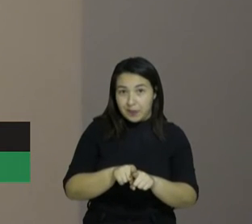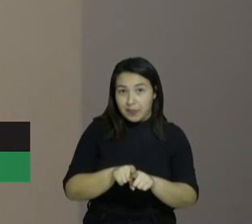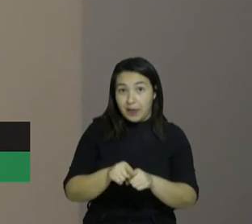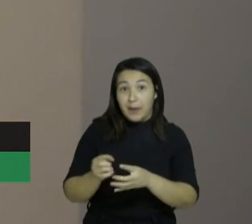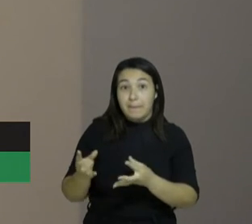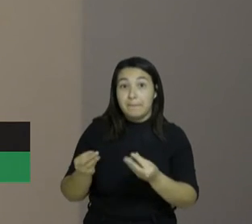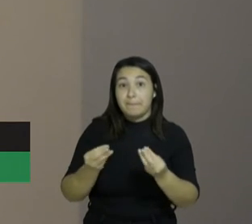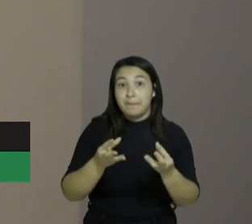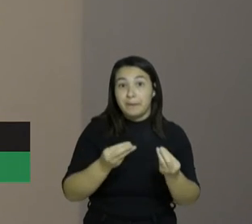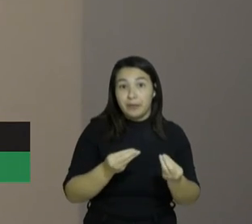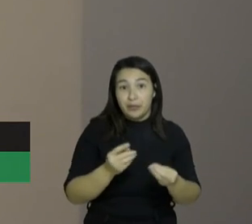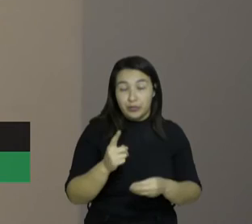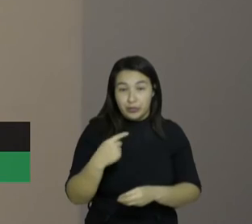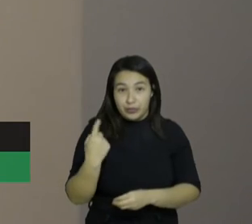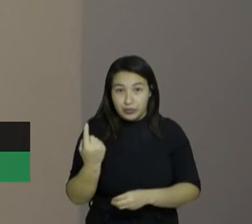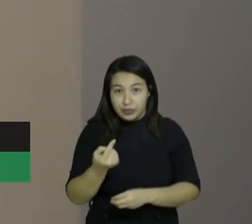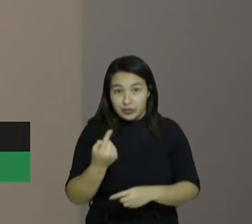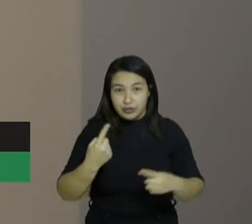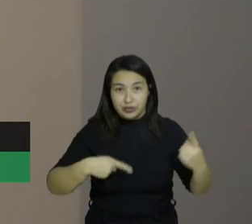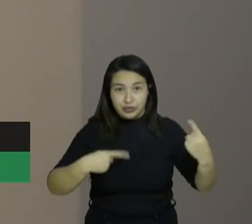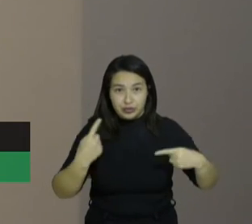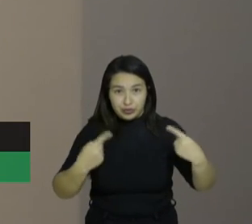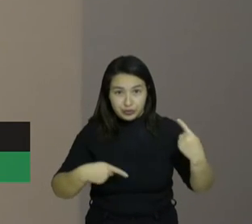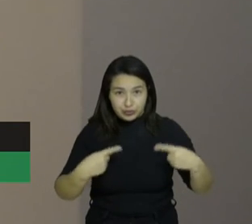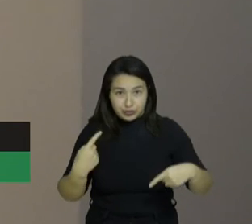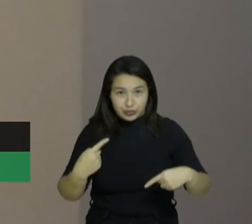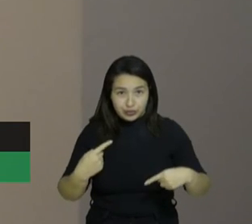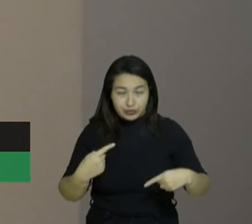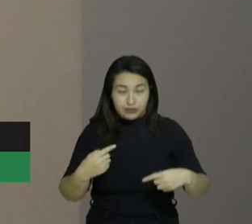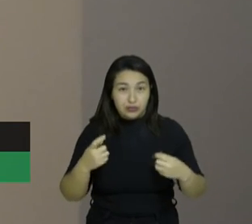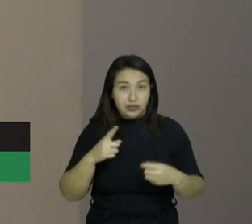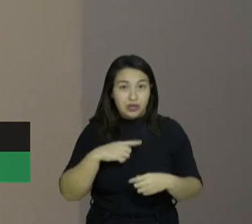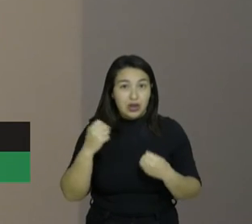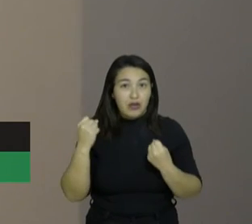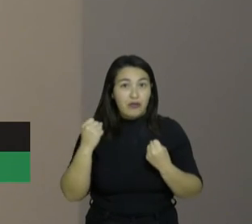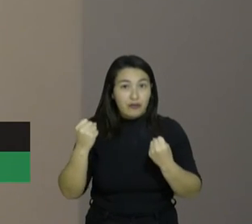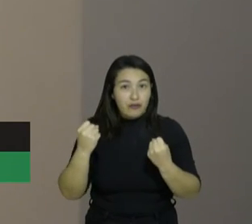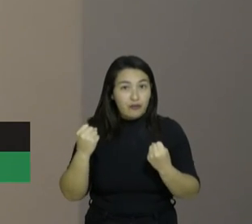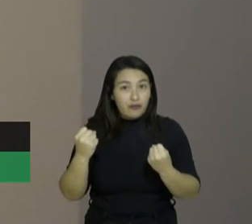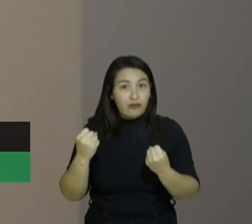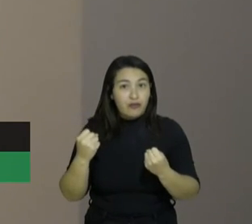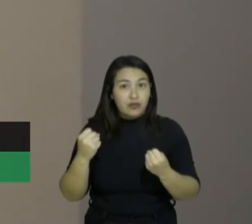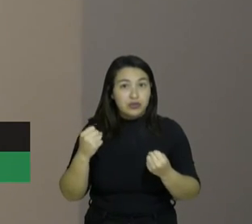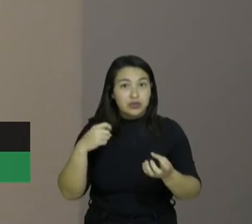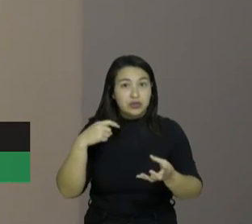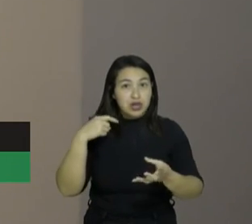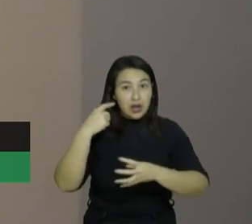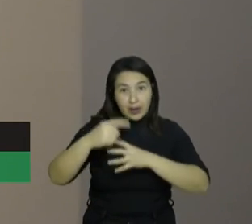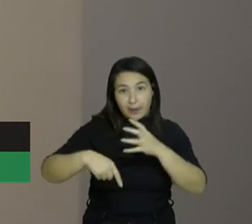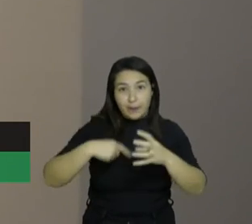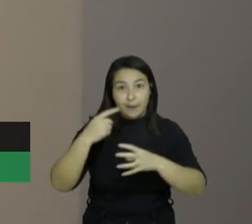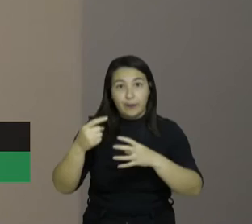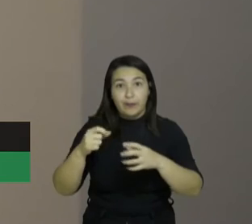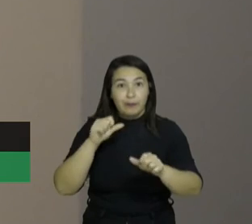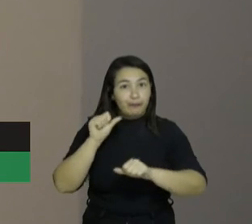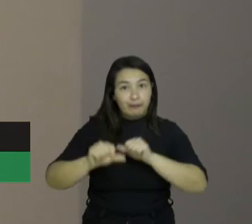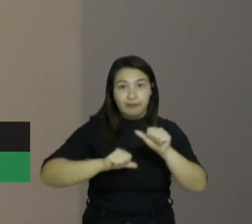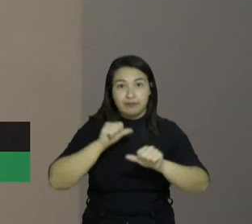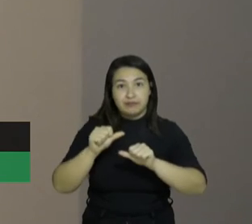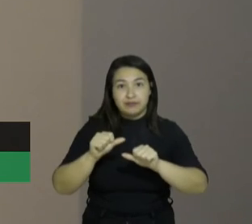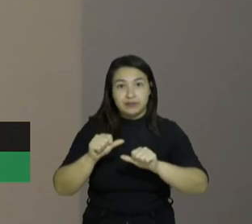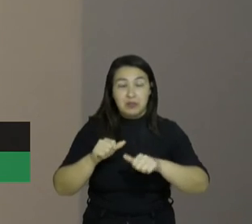do acordo que nós hoje estamos discutindo Torn uma força potencialmente transformadora para o bem ou para o